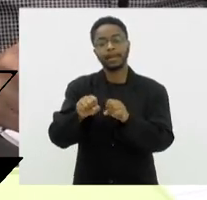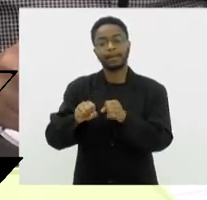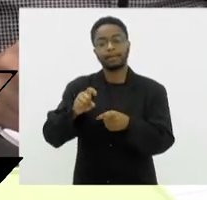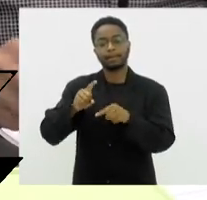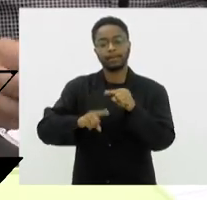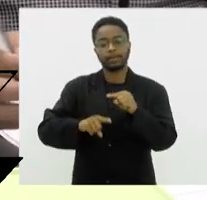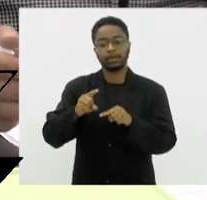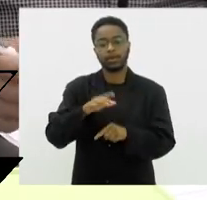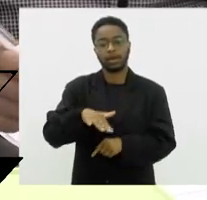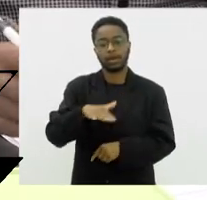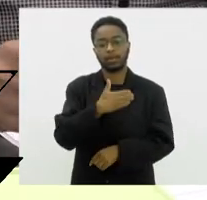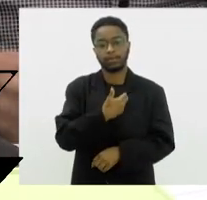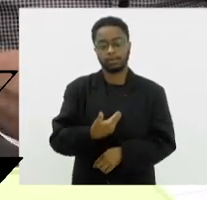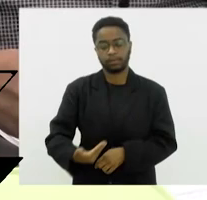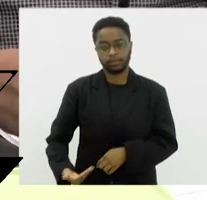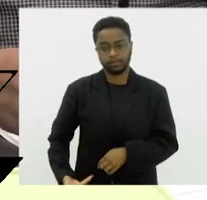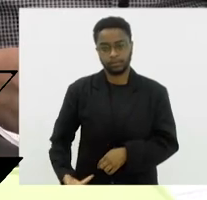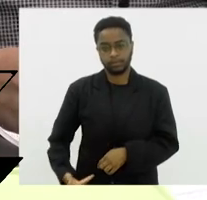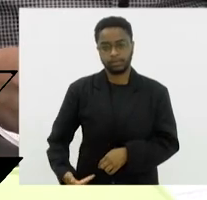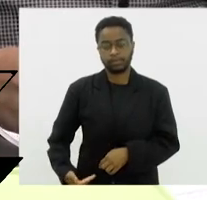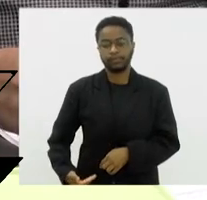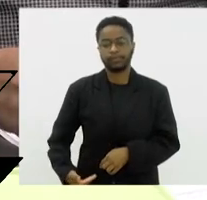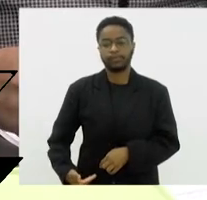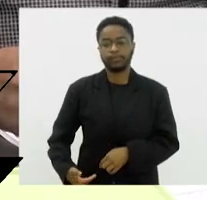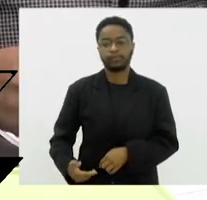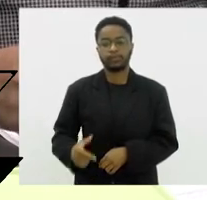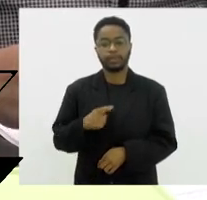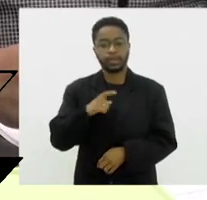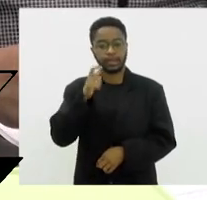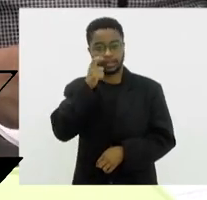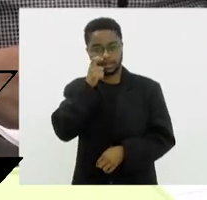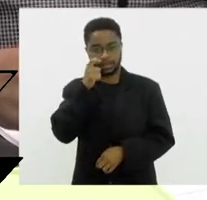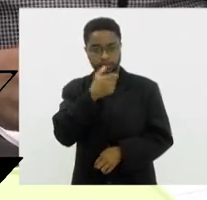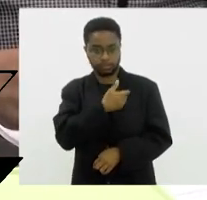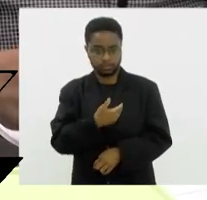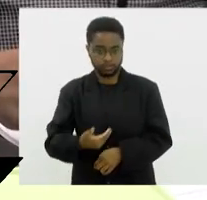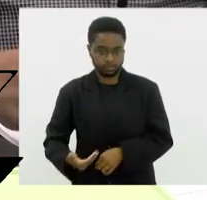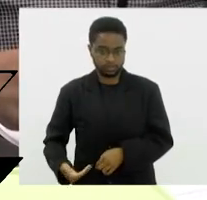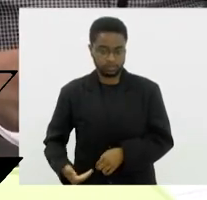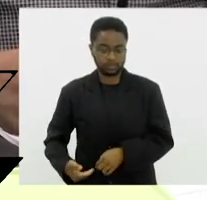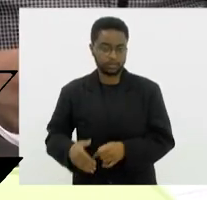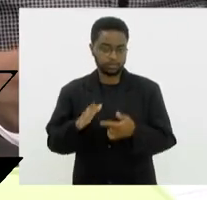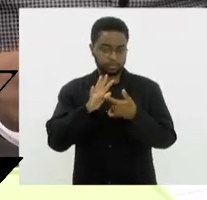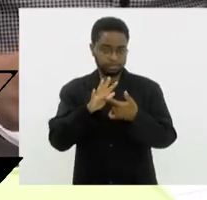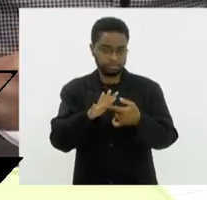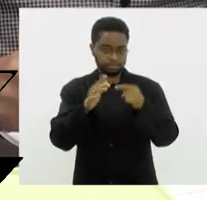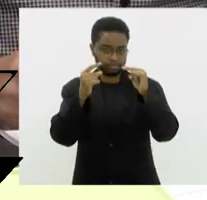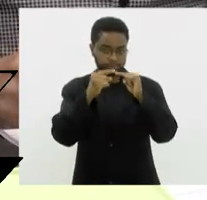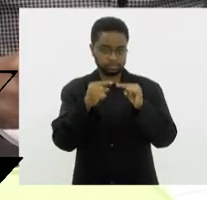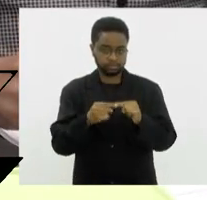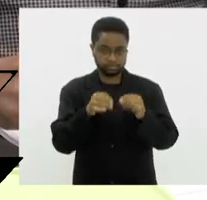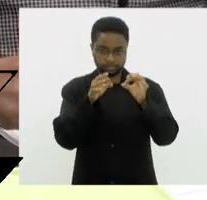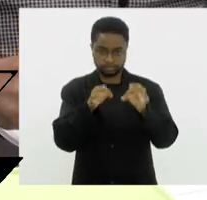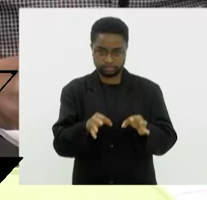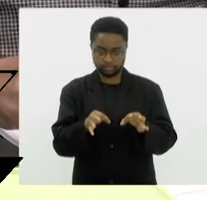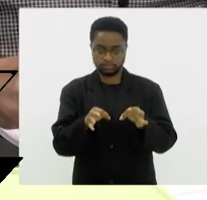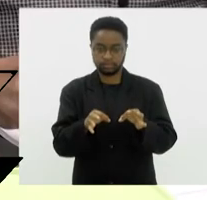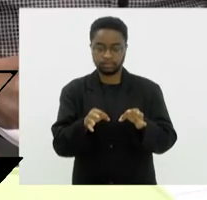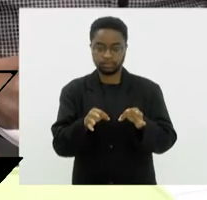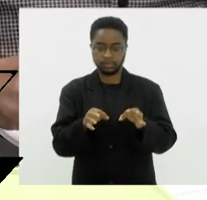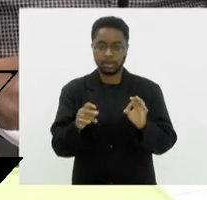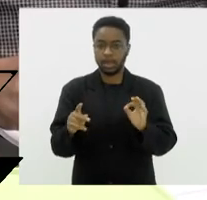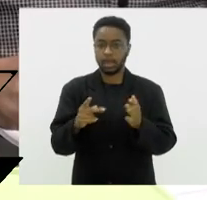pública subordinada à existência de interesse público devidamente justificada será precedida